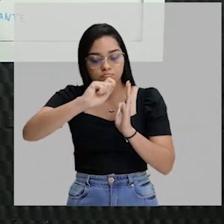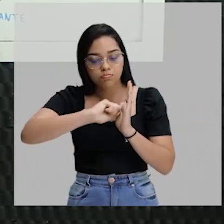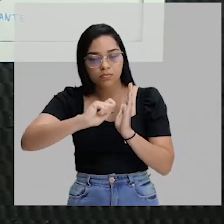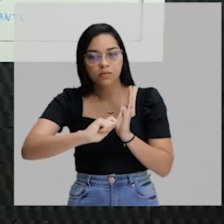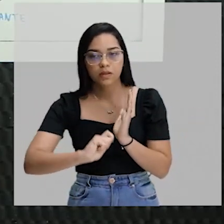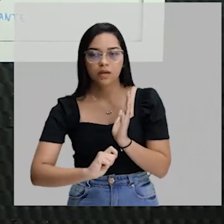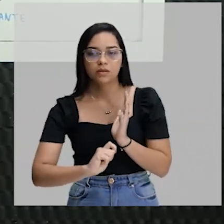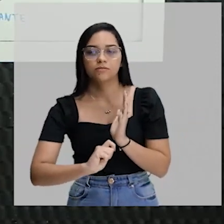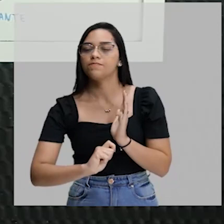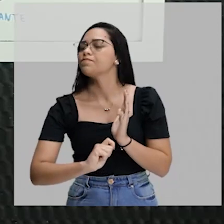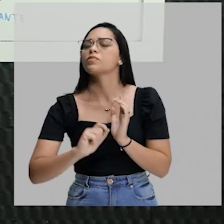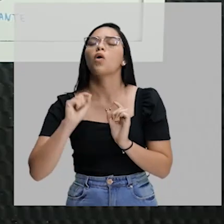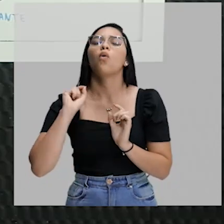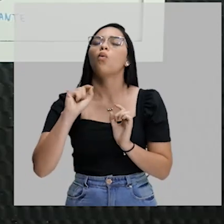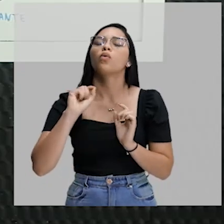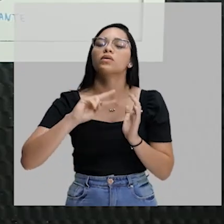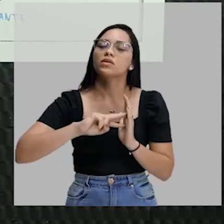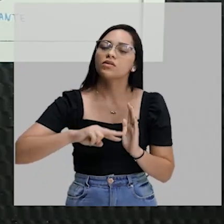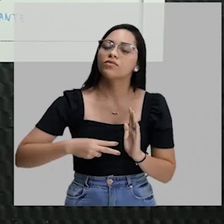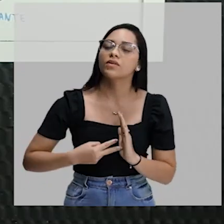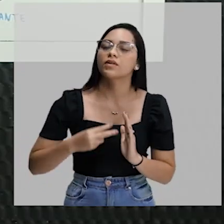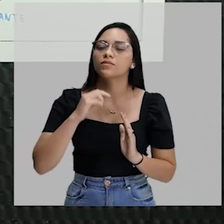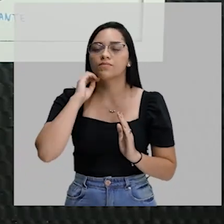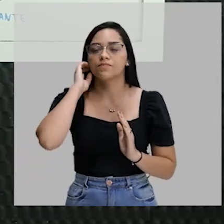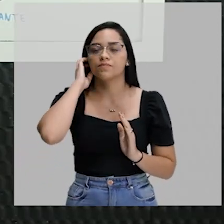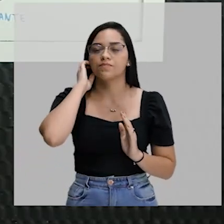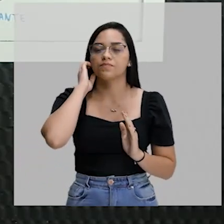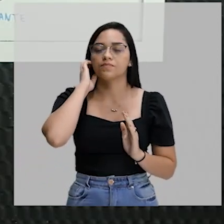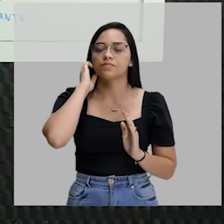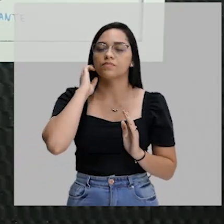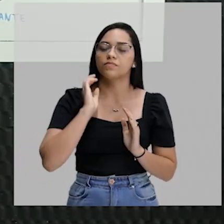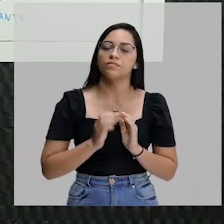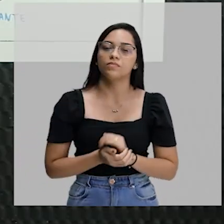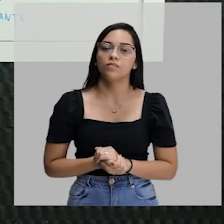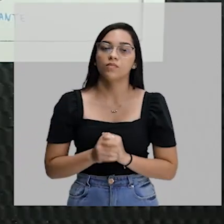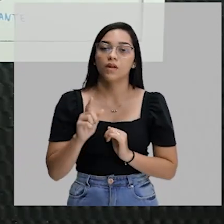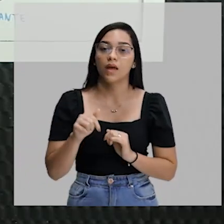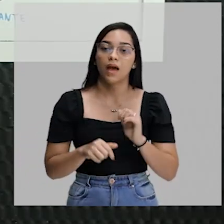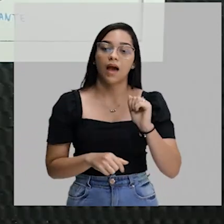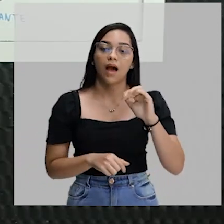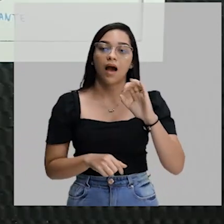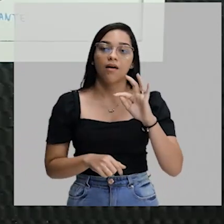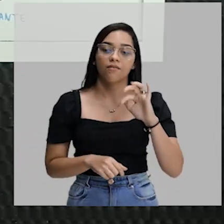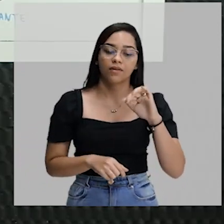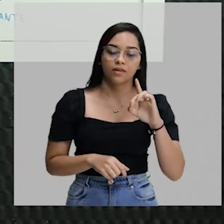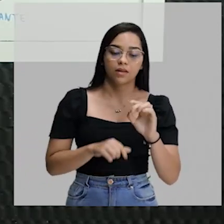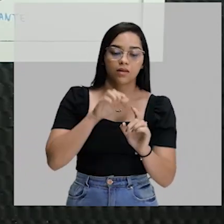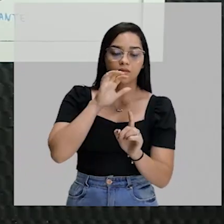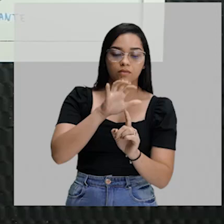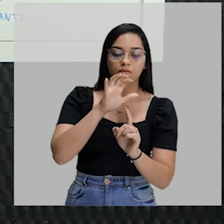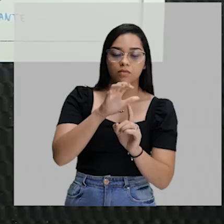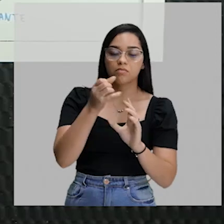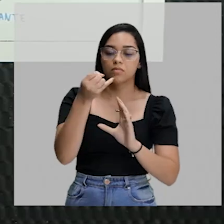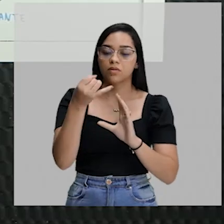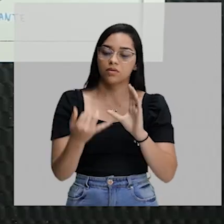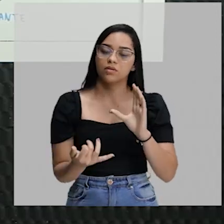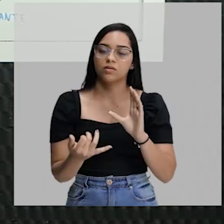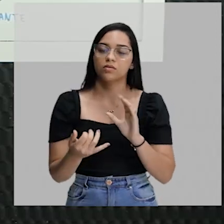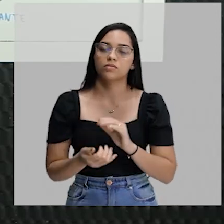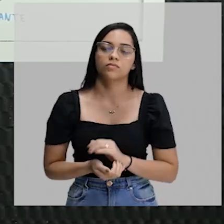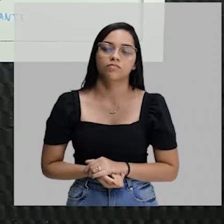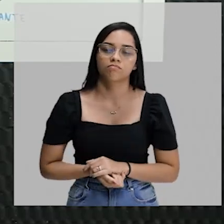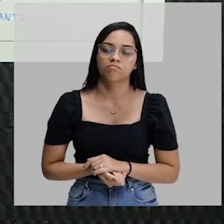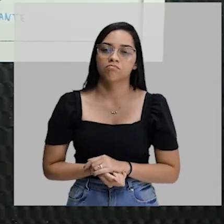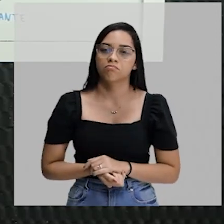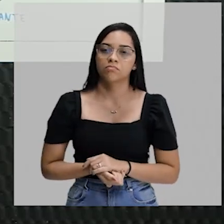tá? O que significa isso? Significa que o indivíduo ele é afetado por uma determinada característica.